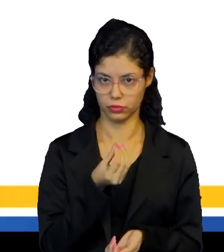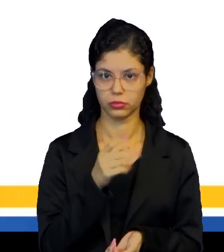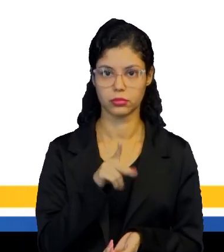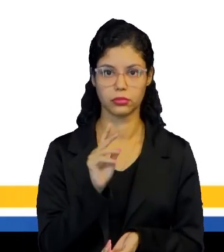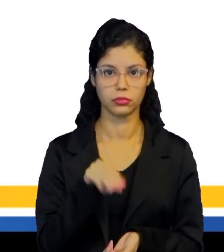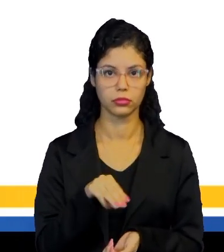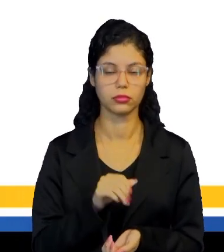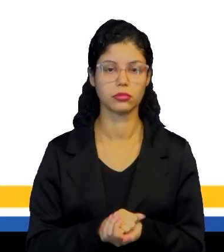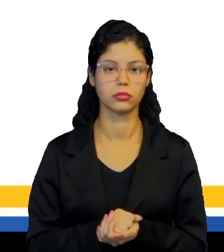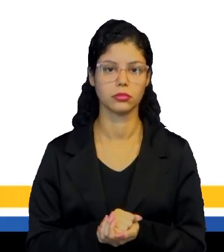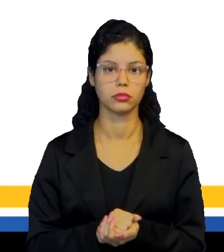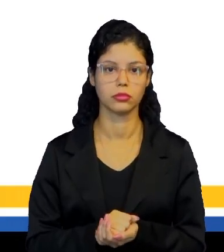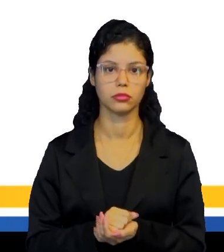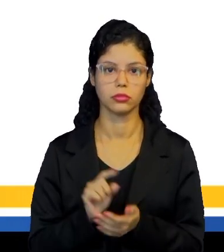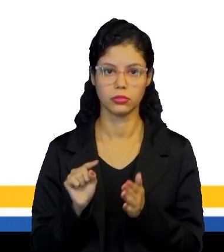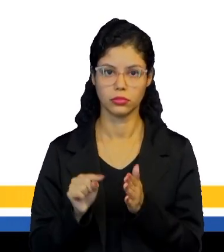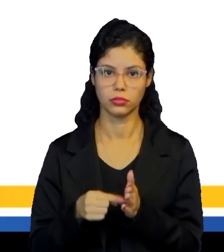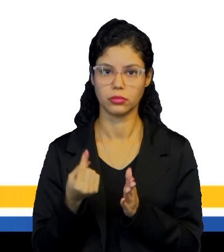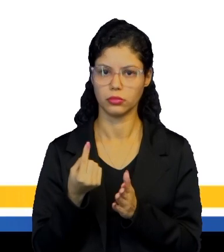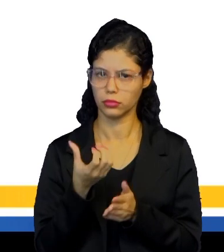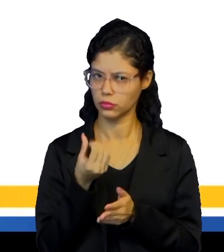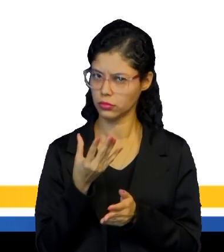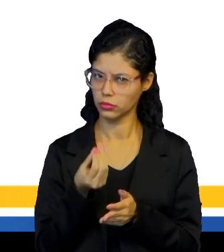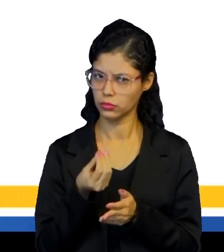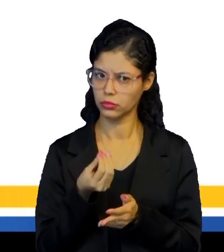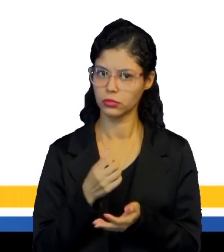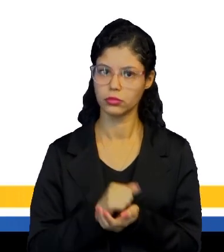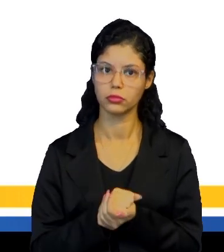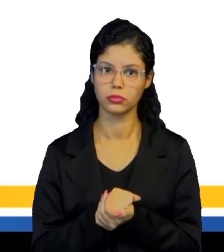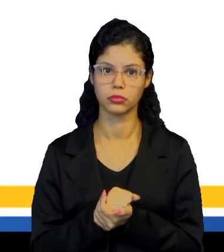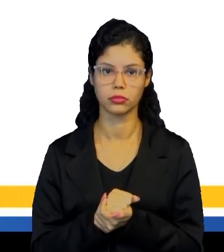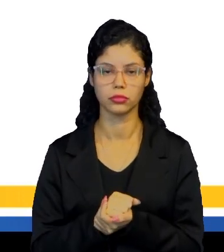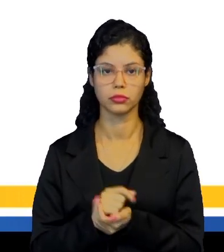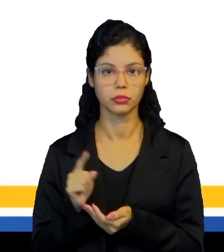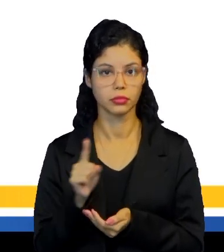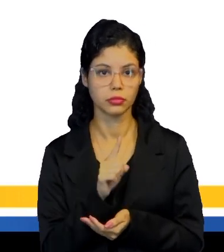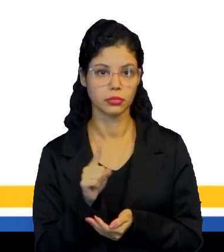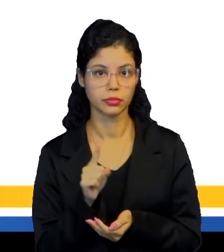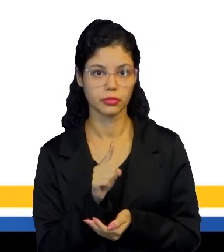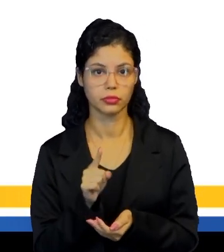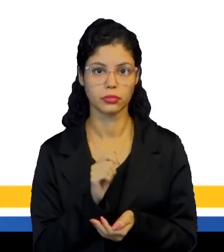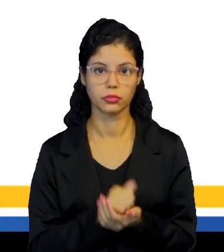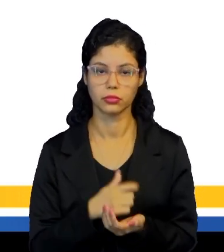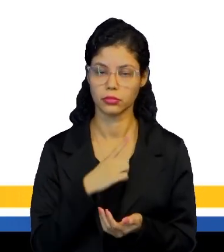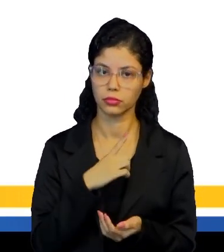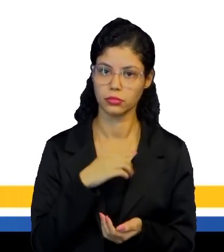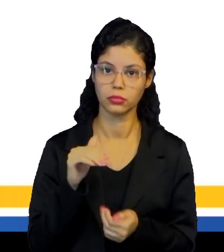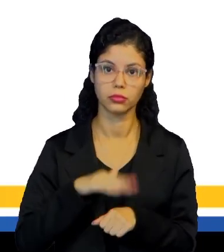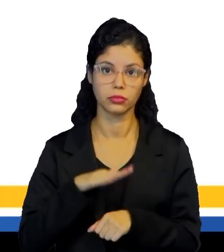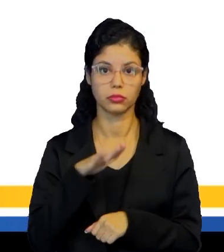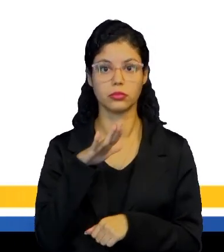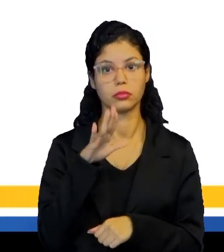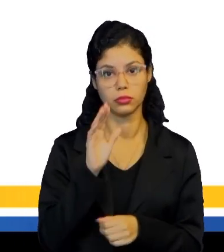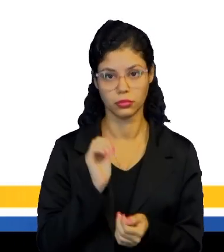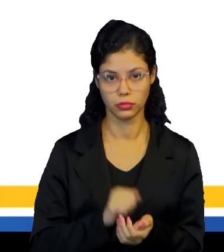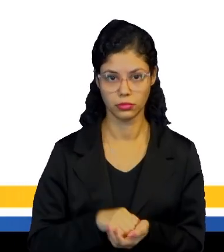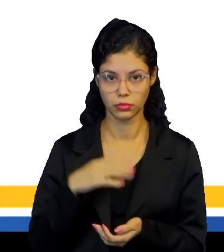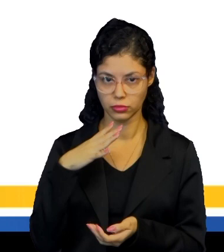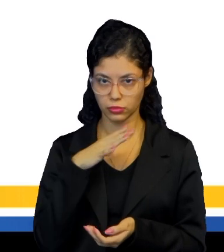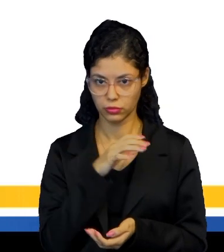km Será que o primeiro o primeiro foi a 60km Claro que não deve ter ido mais